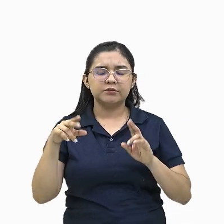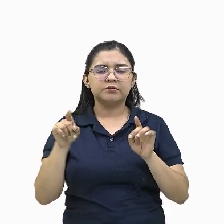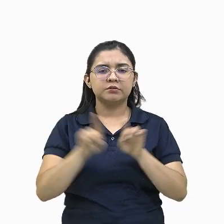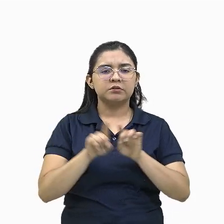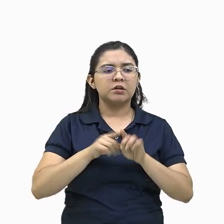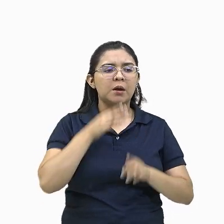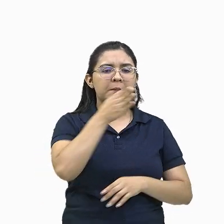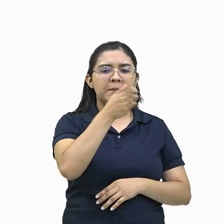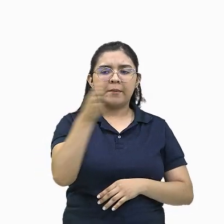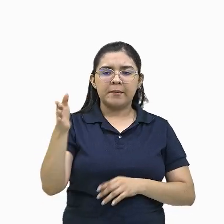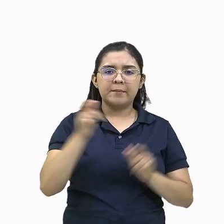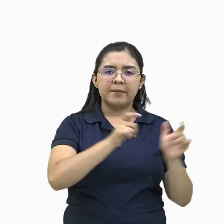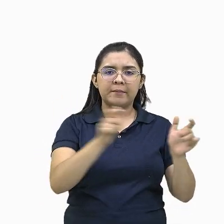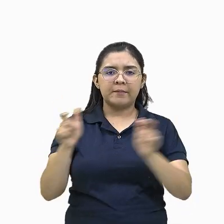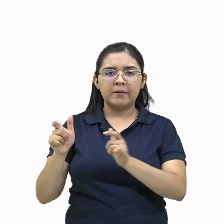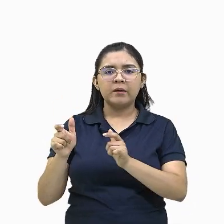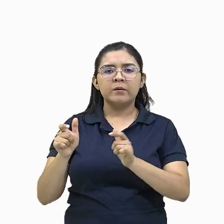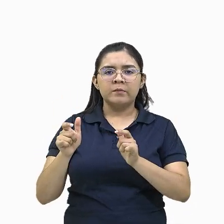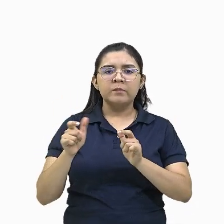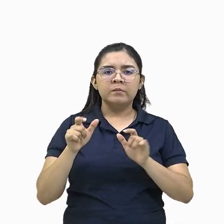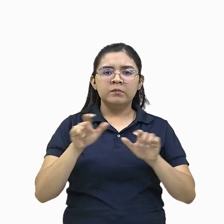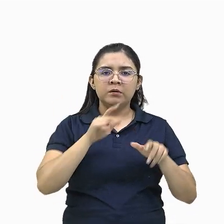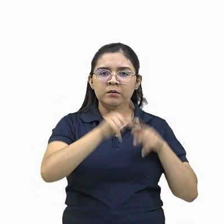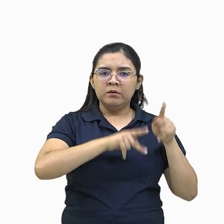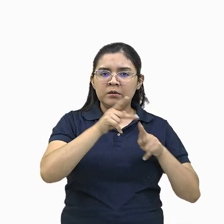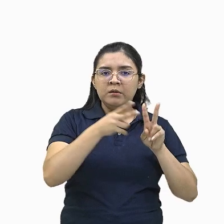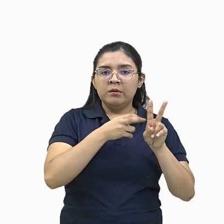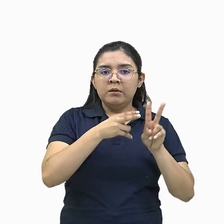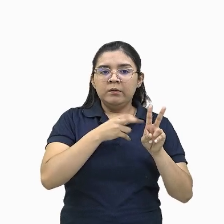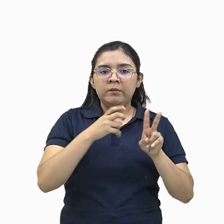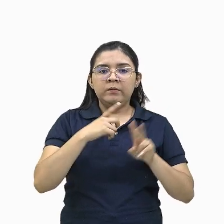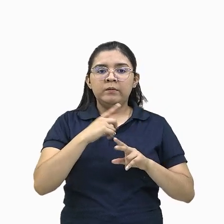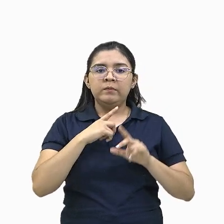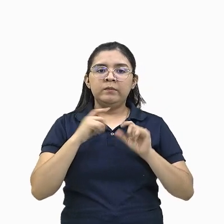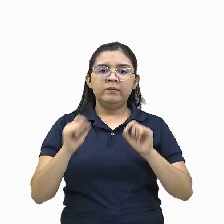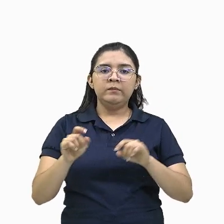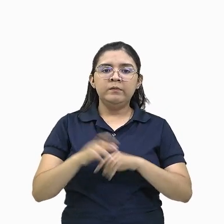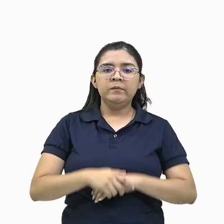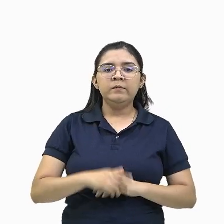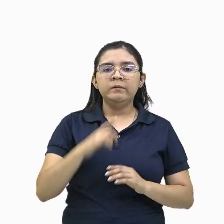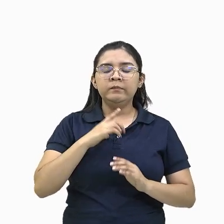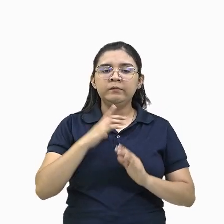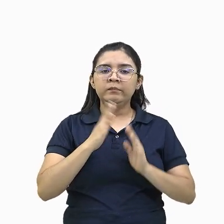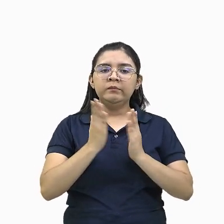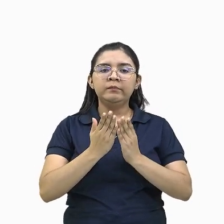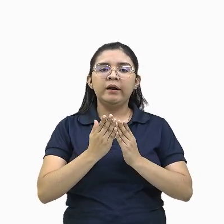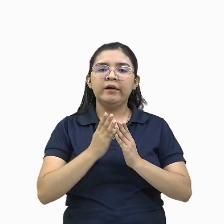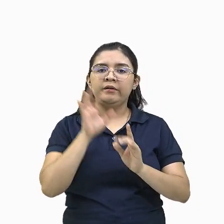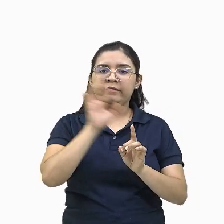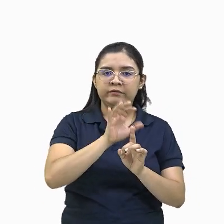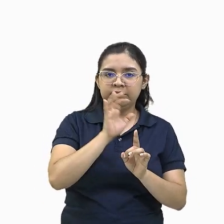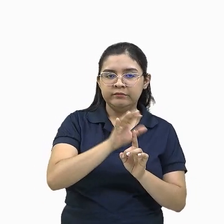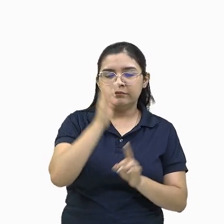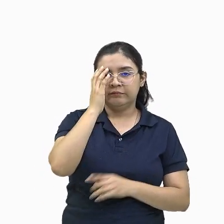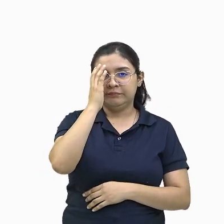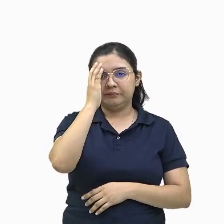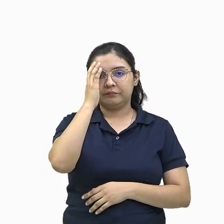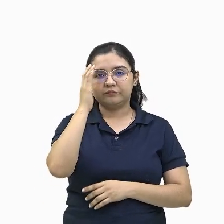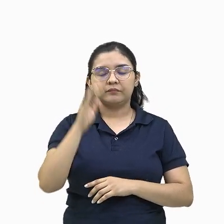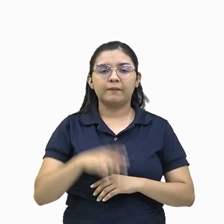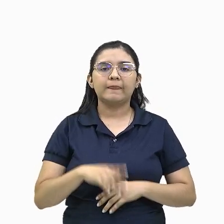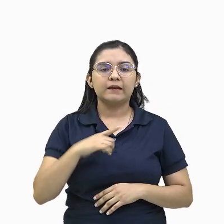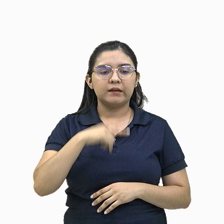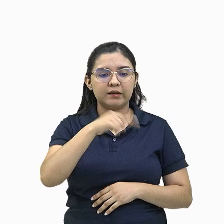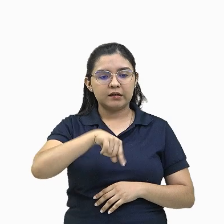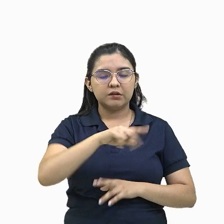os aldeamentos, né, ou melhor, para as aldeias, para fazer o processo de convencimento de que essas